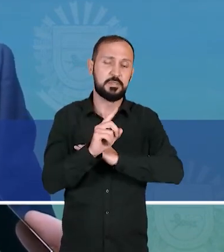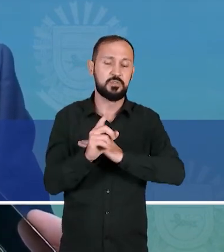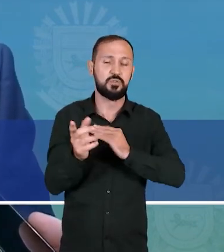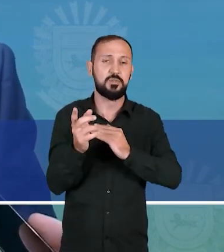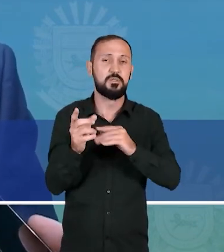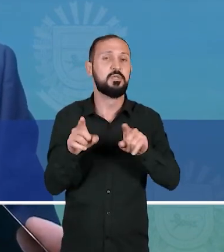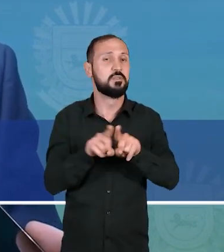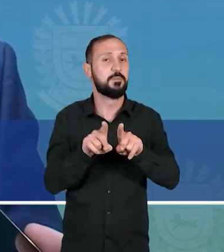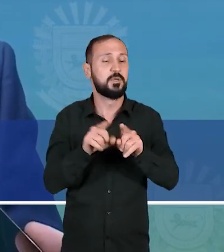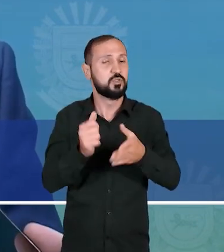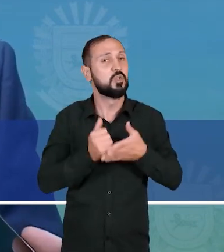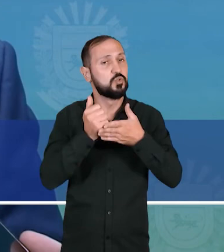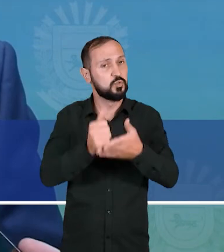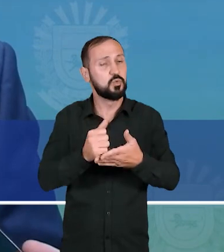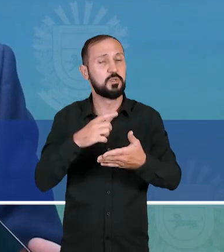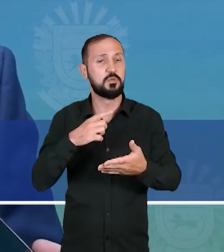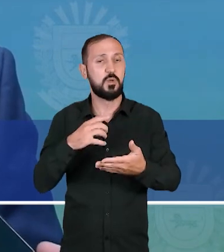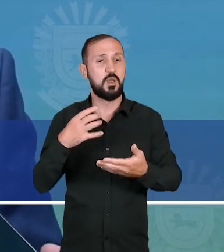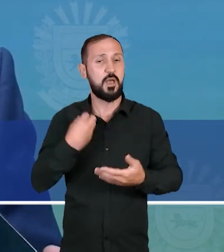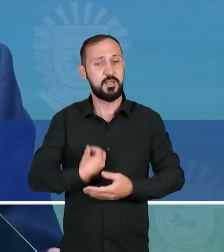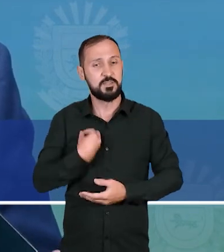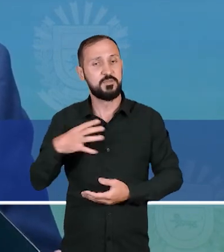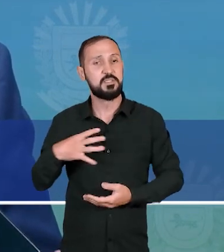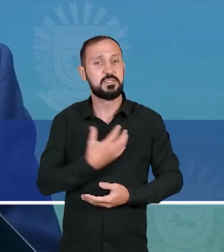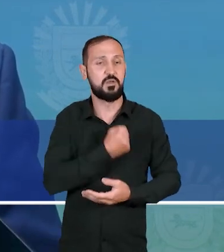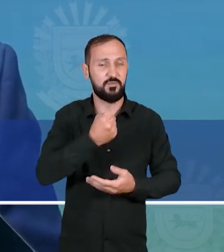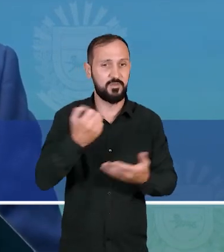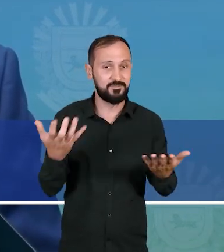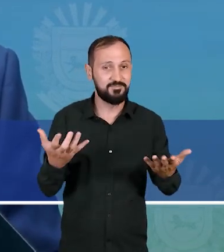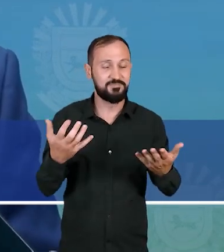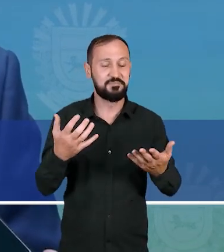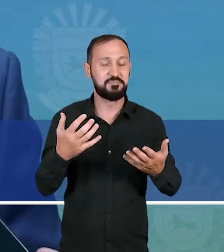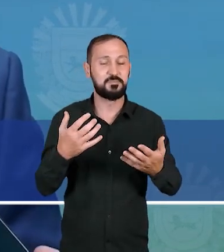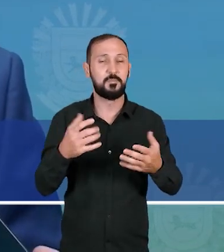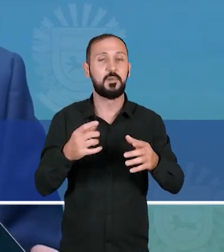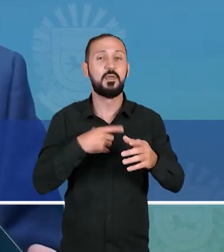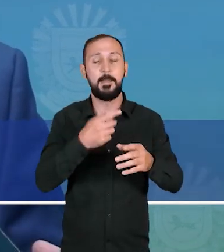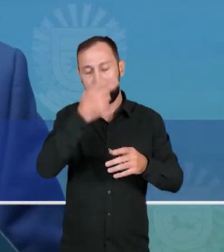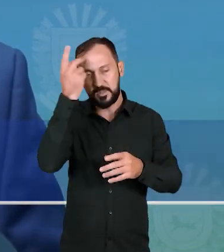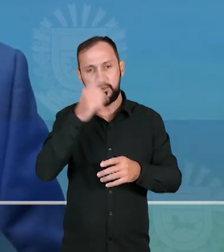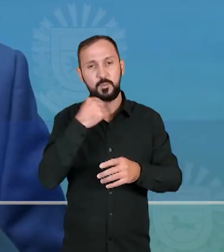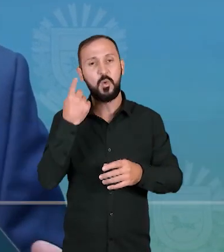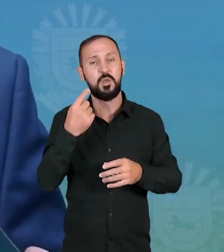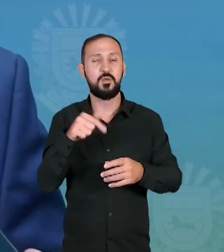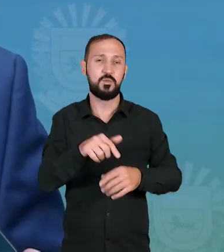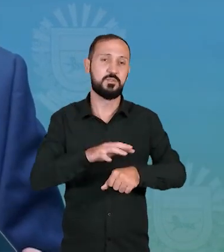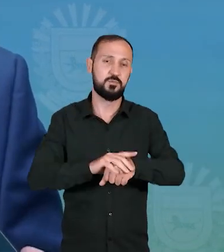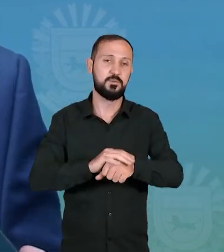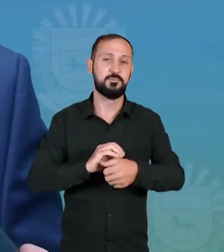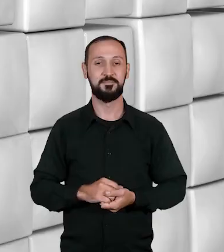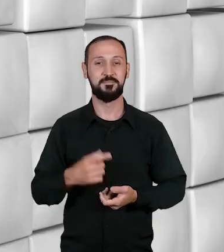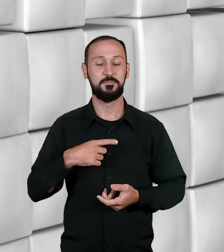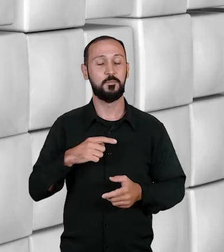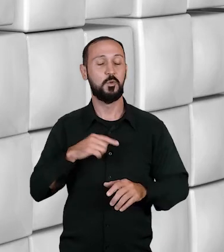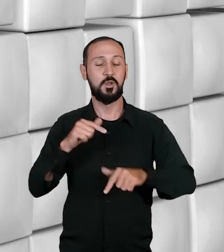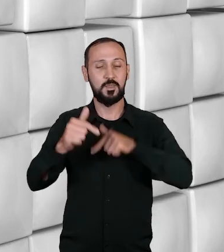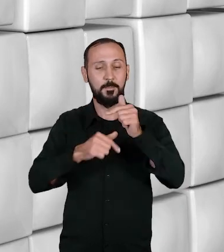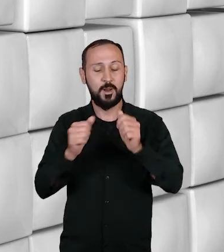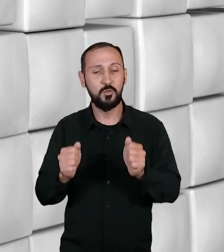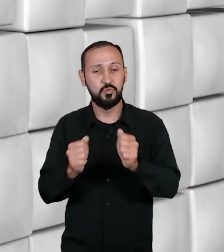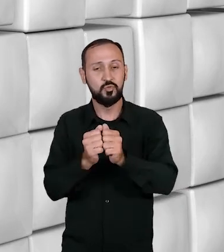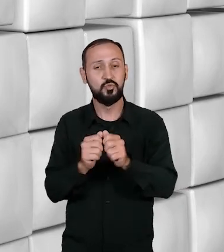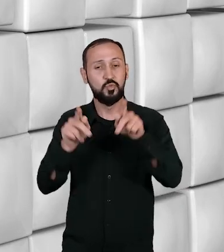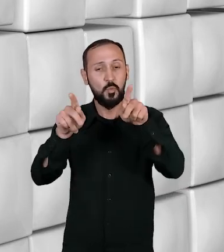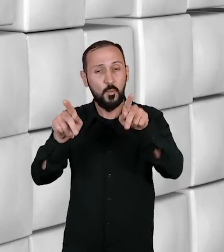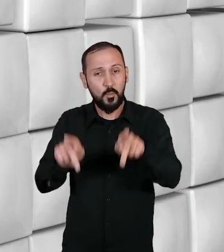atendida e com isso salvemos vidas, com isso diminuamos os casos de morte por esse tipo de doença. Por